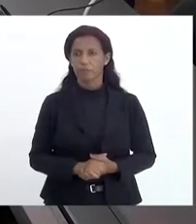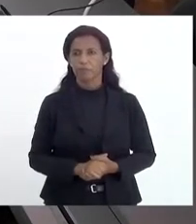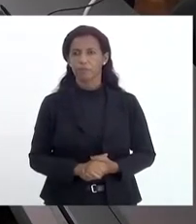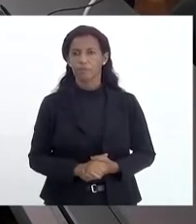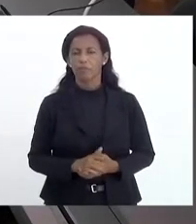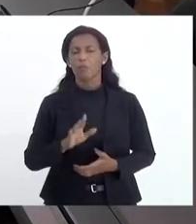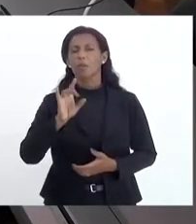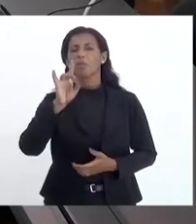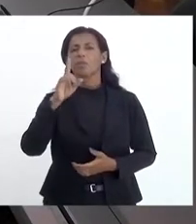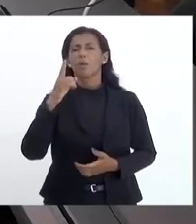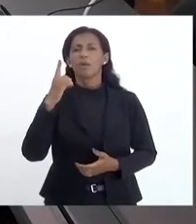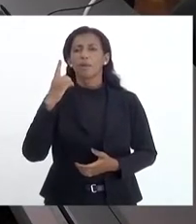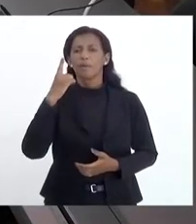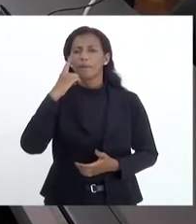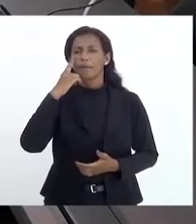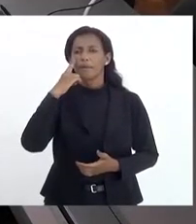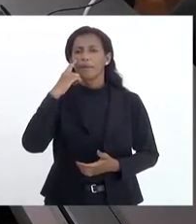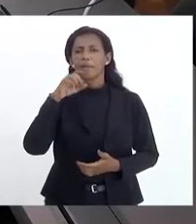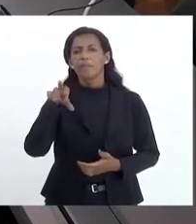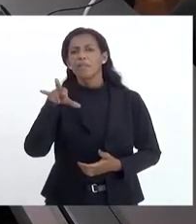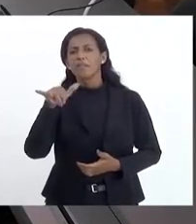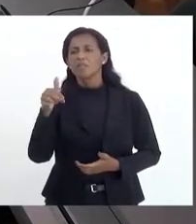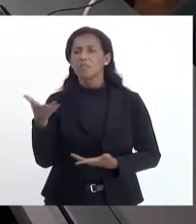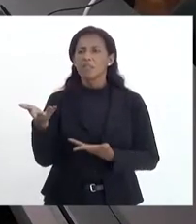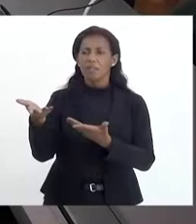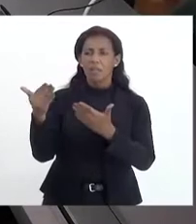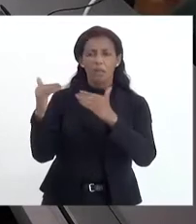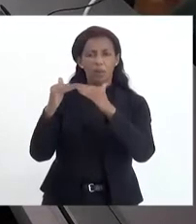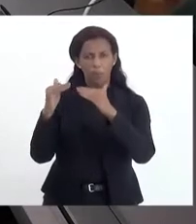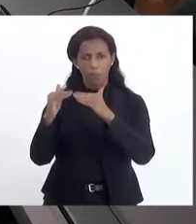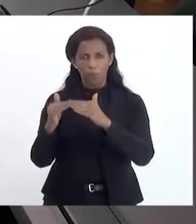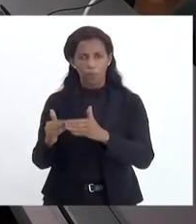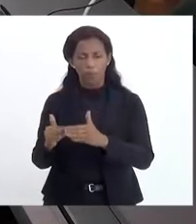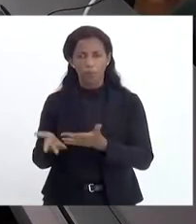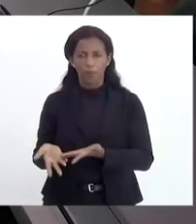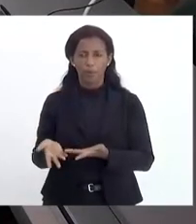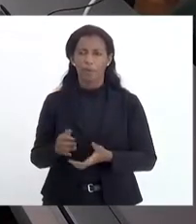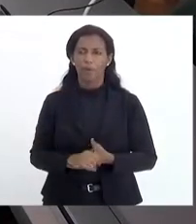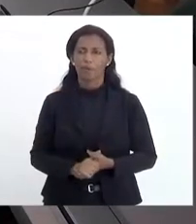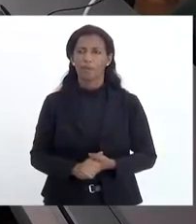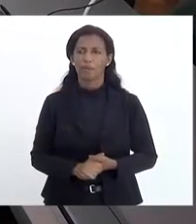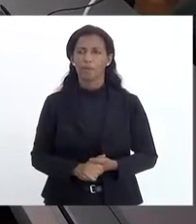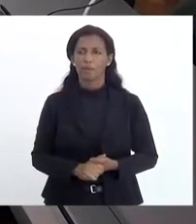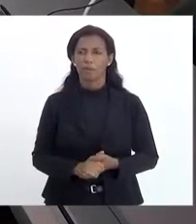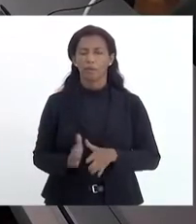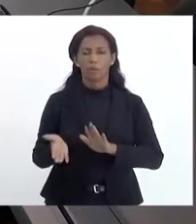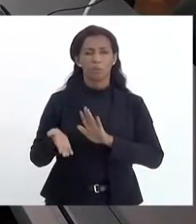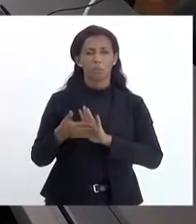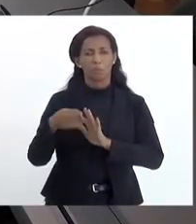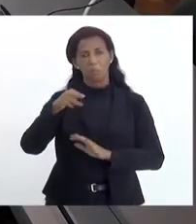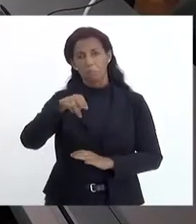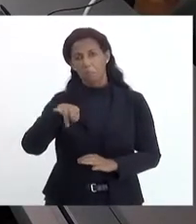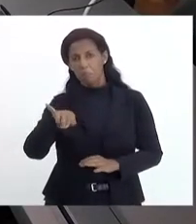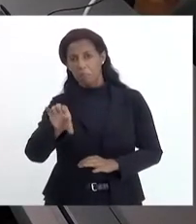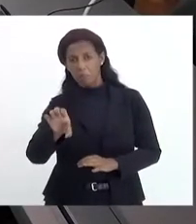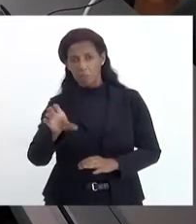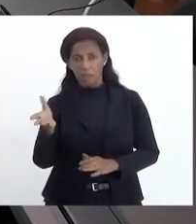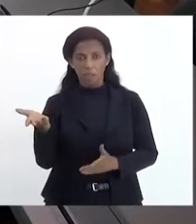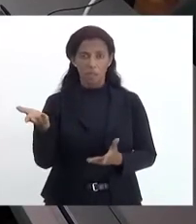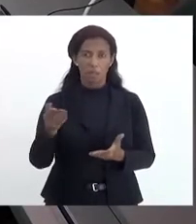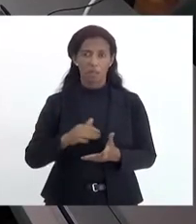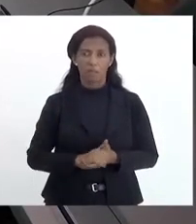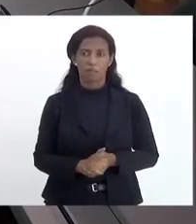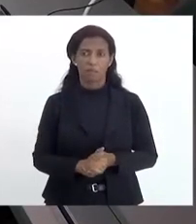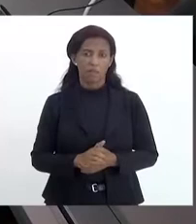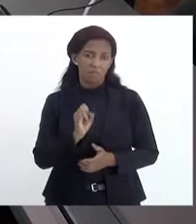só primeiro ouvir a deputada, se ela concorda com a proposição do deputado Carlos Mink,